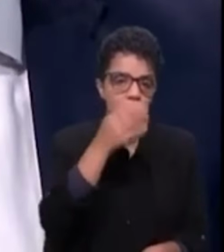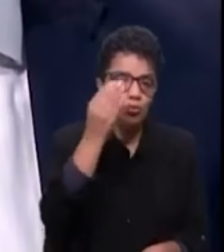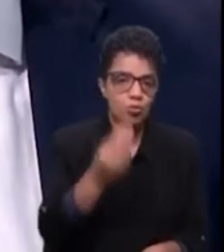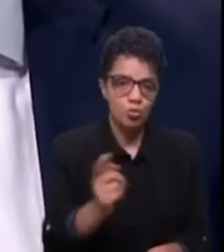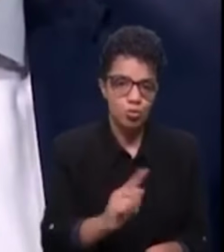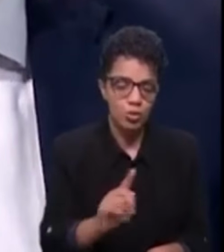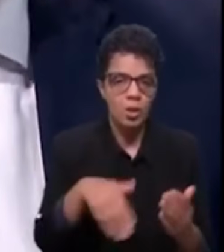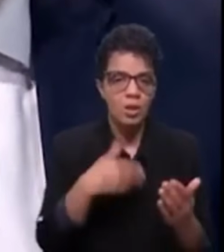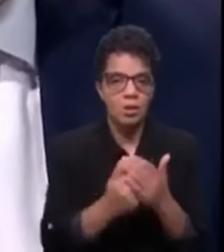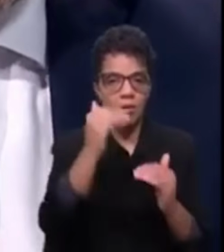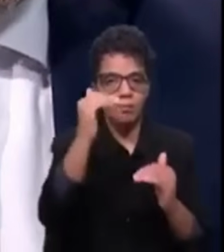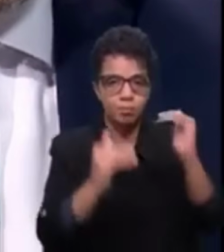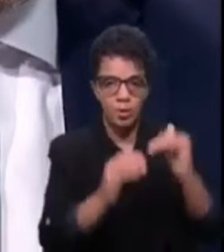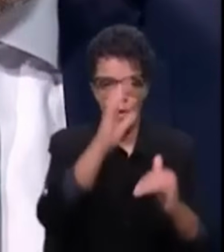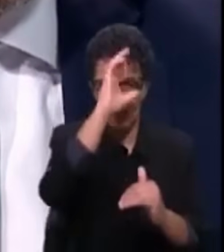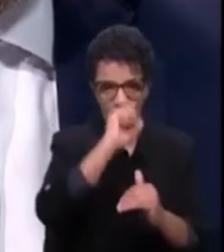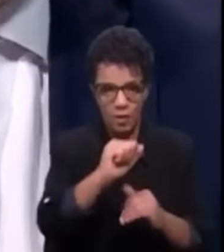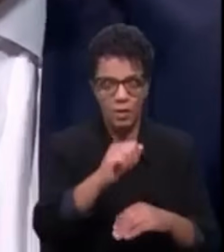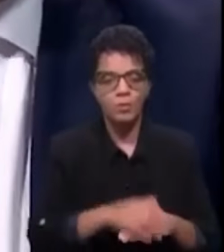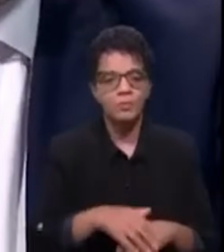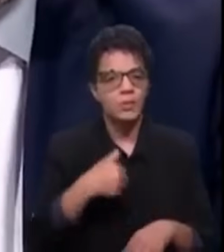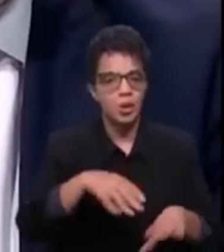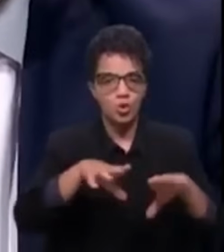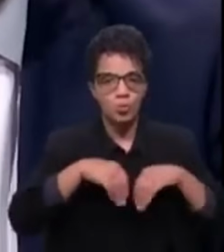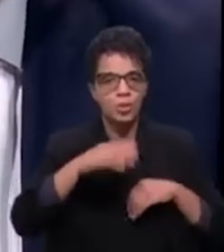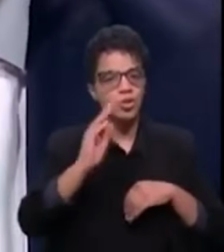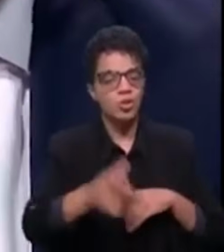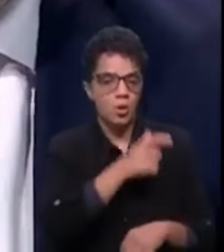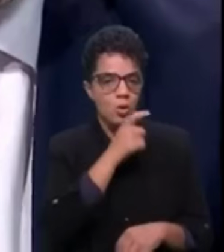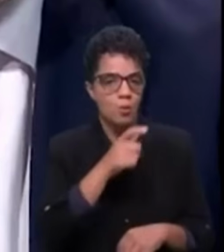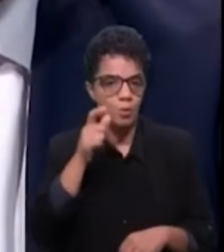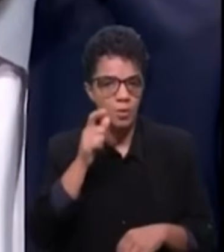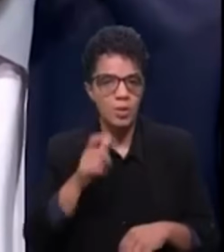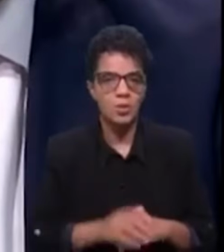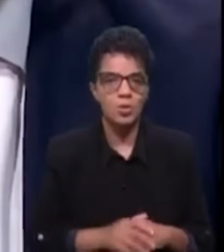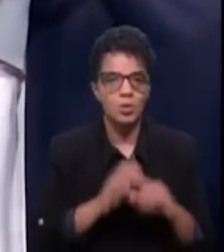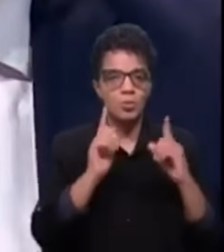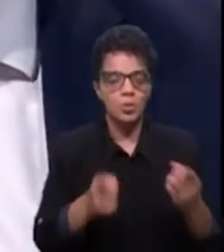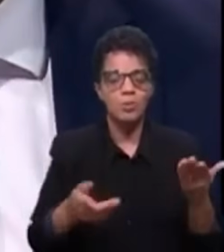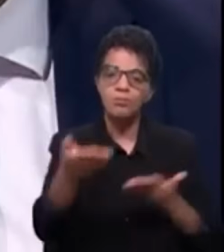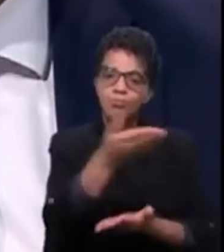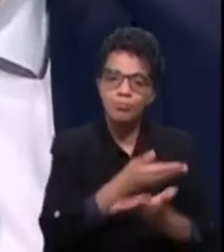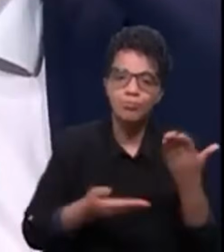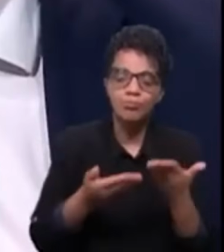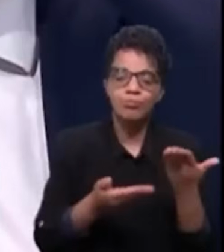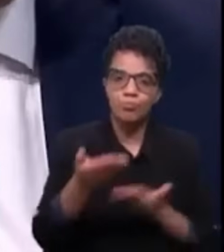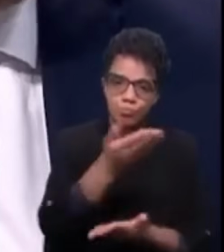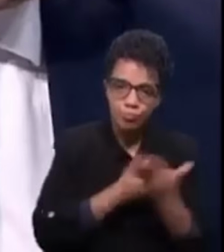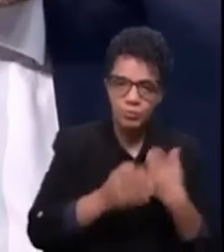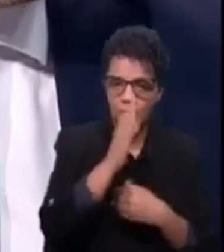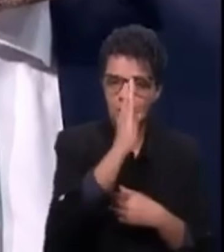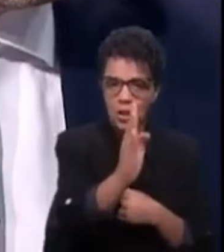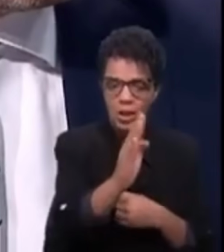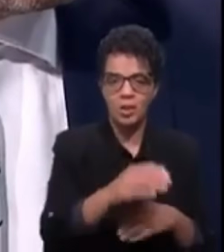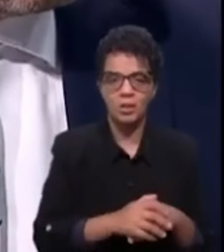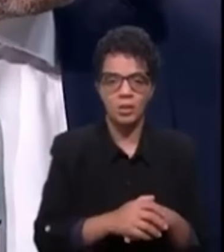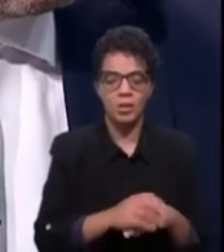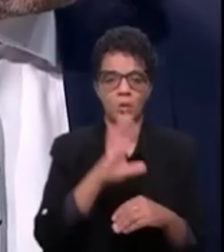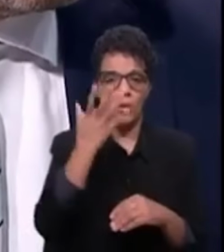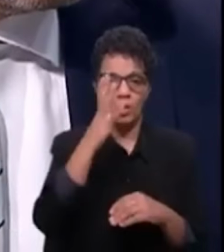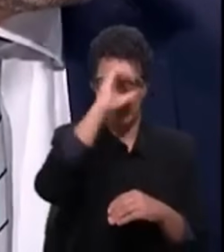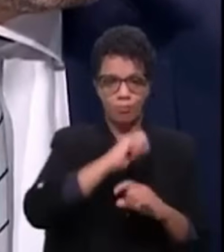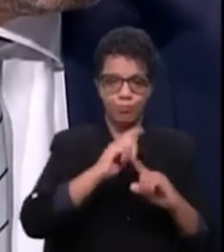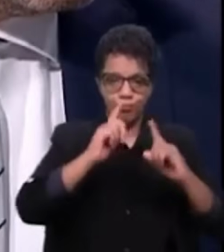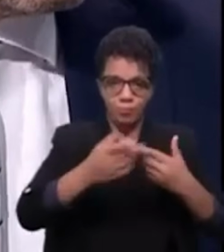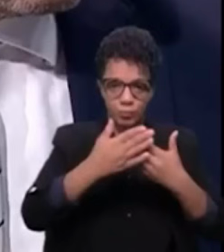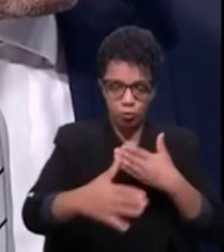desigualdade enorme por parte do governo eu já assumi o compromisso de iniciar um diálogo uma negociação direta nos primeiros dias do governo com